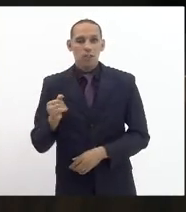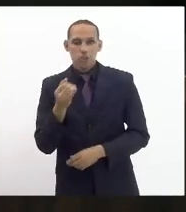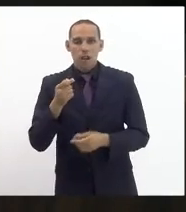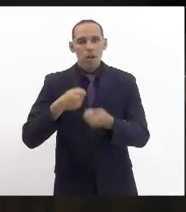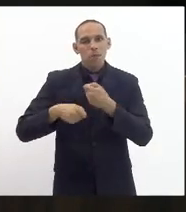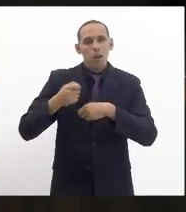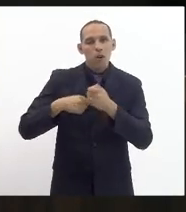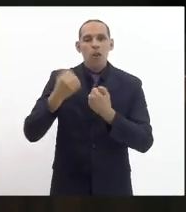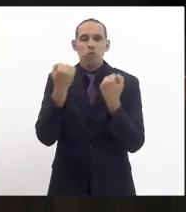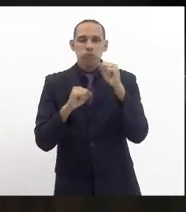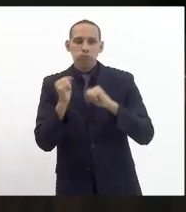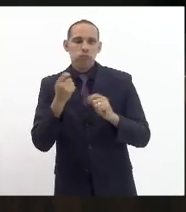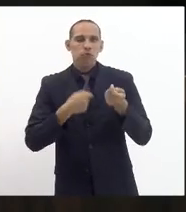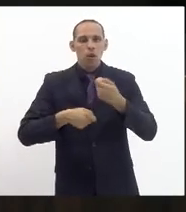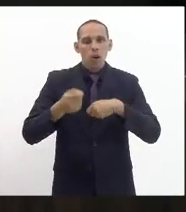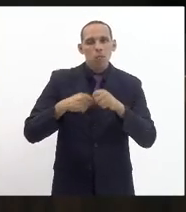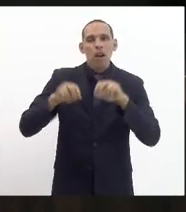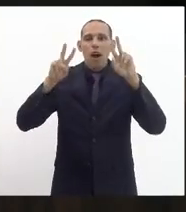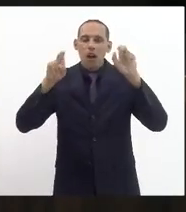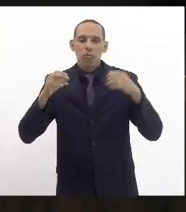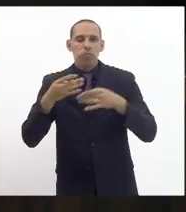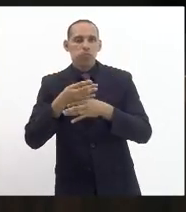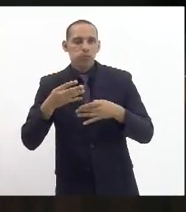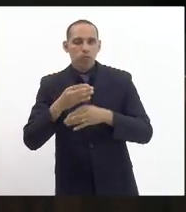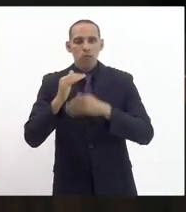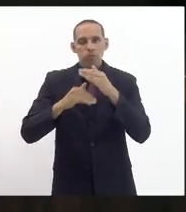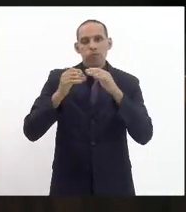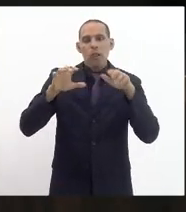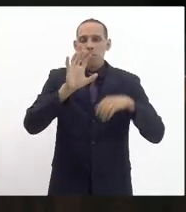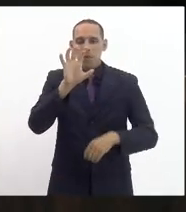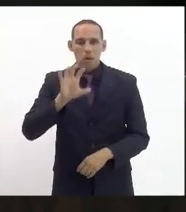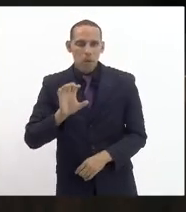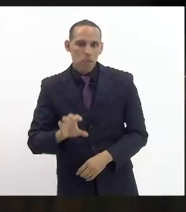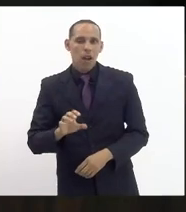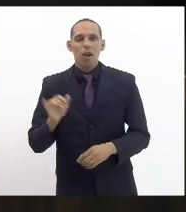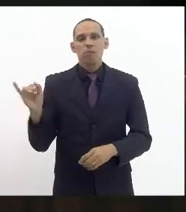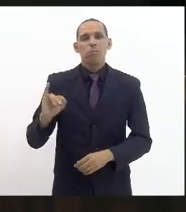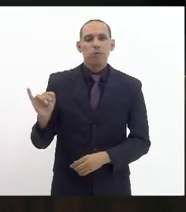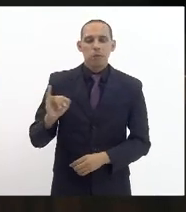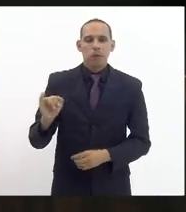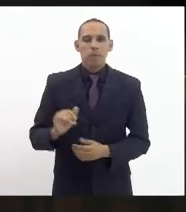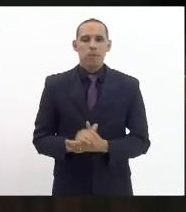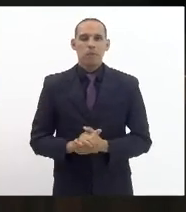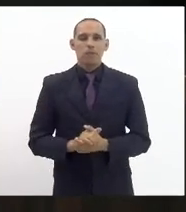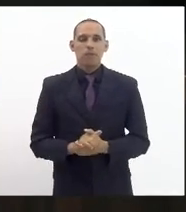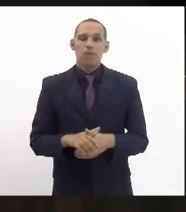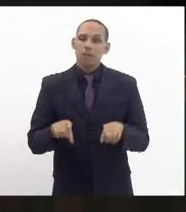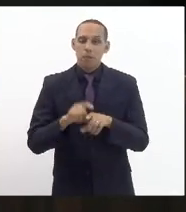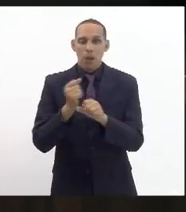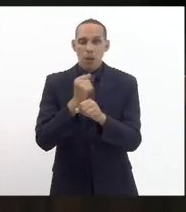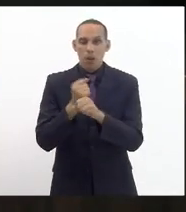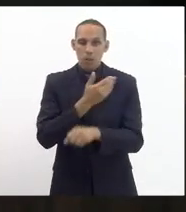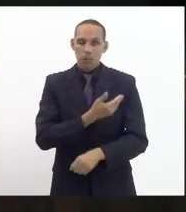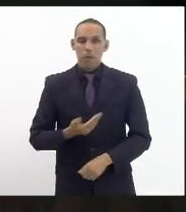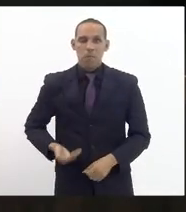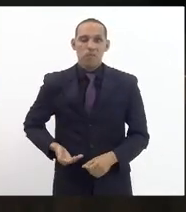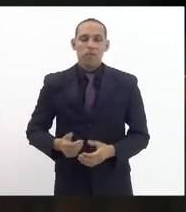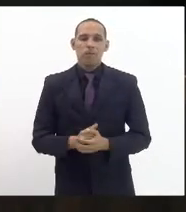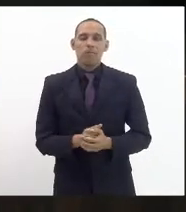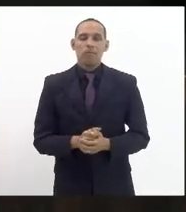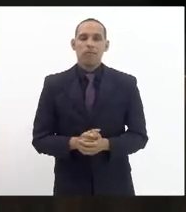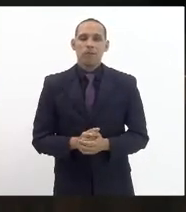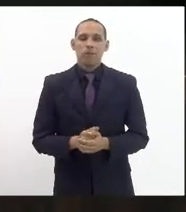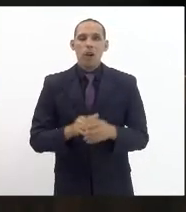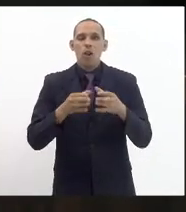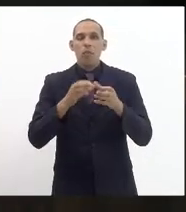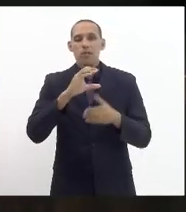Indústria e Comércio, de Assuntos Municipais, Desenvolvimento Regional, de Tributação, e Obras Públicas, pela Comissão de